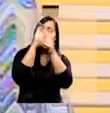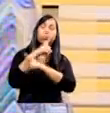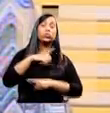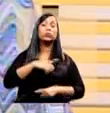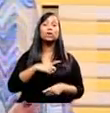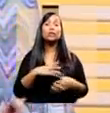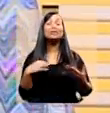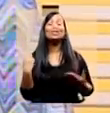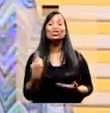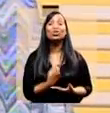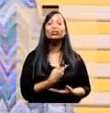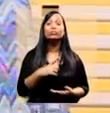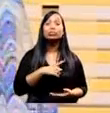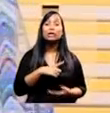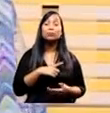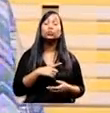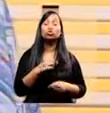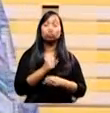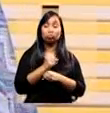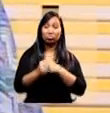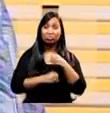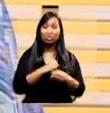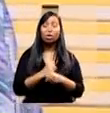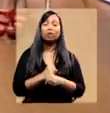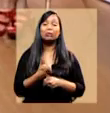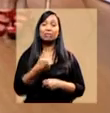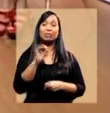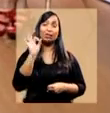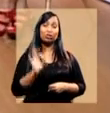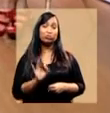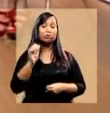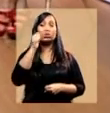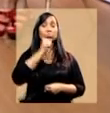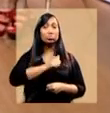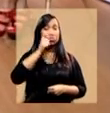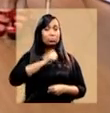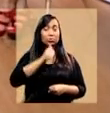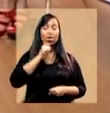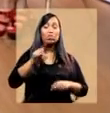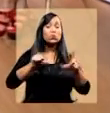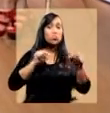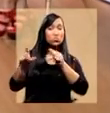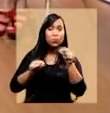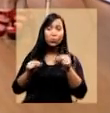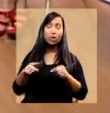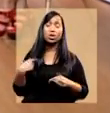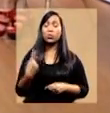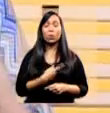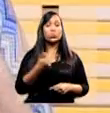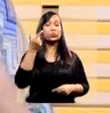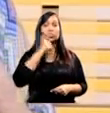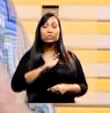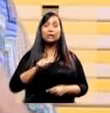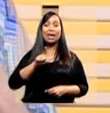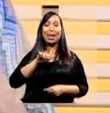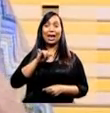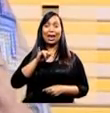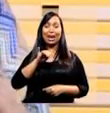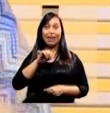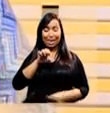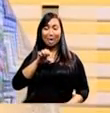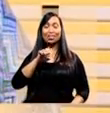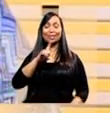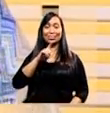difícil. Nos últimos anos, nós temos só 10% de mulheres eleitas. Nós não conseguimos, nem com a lei de